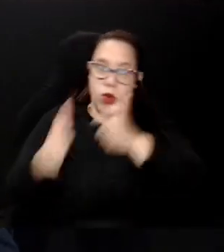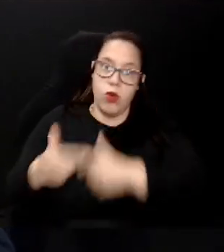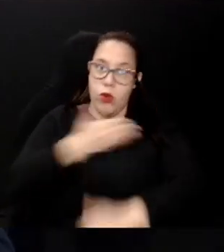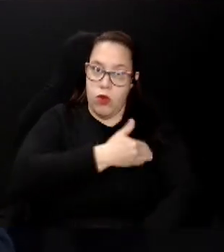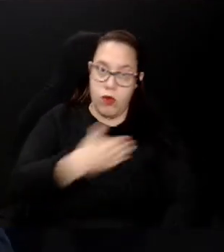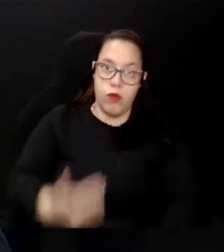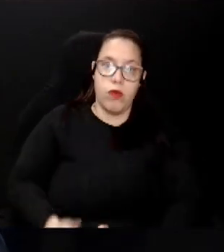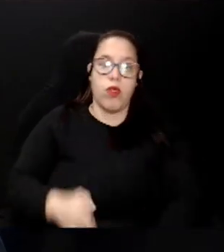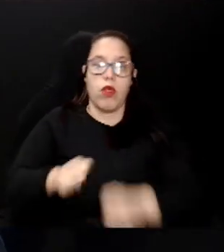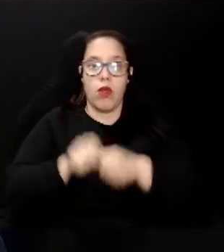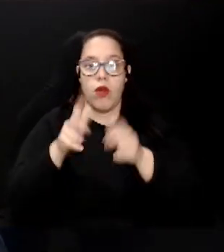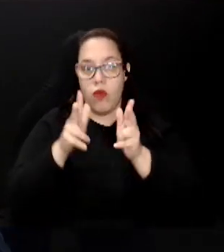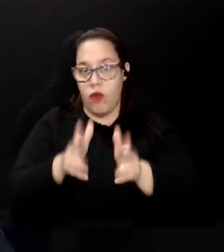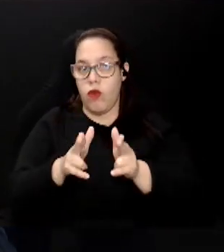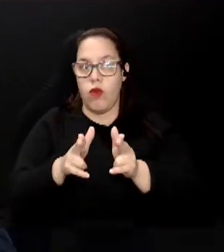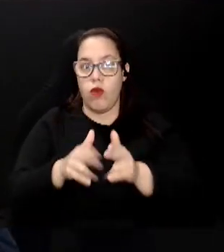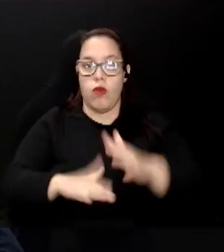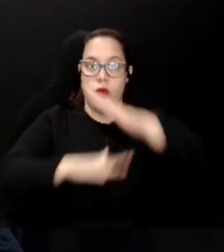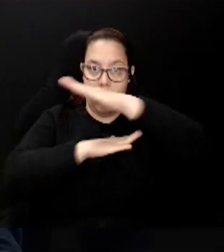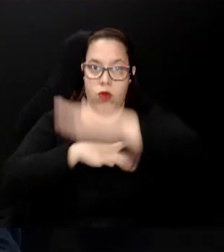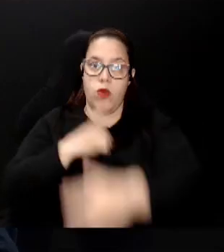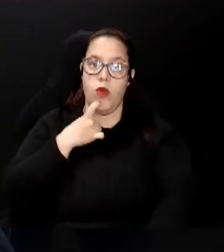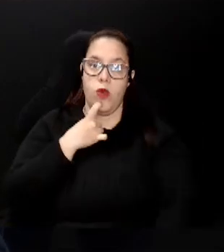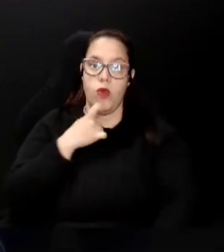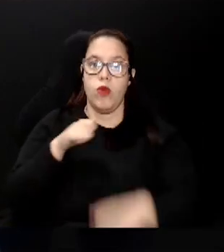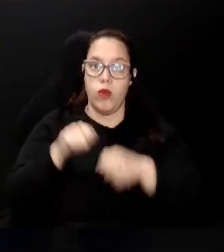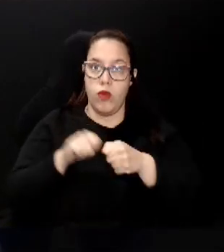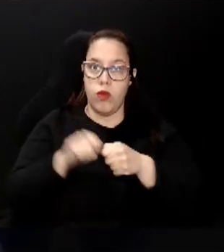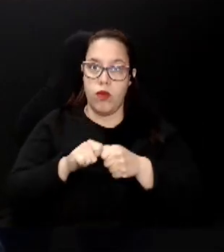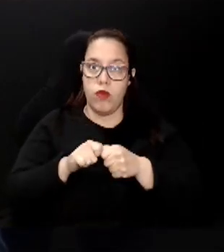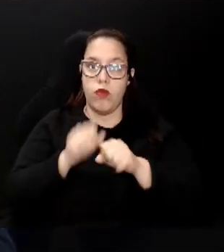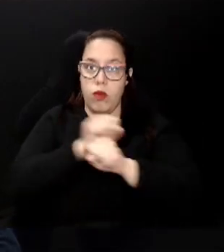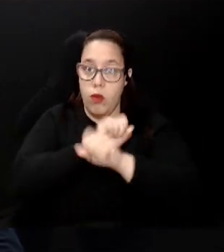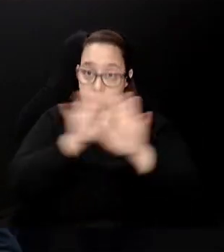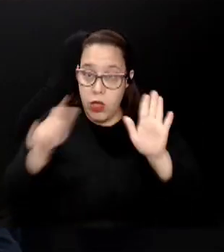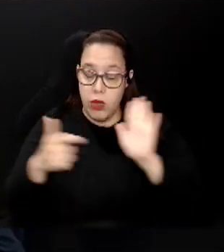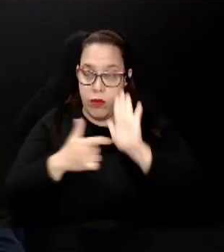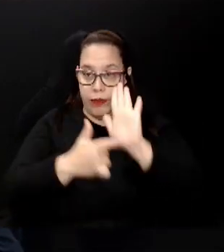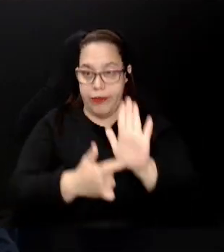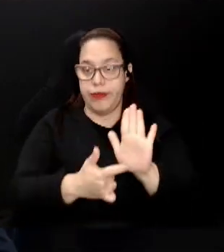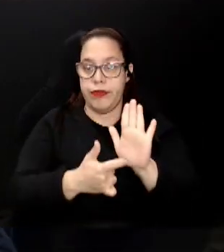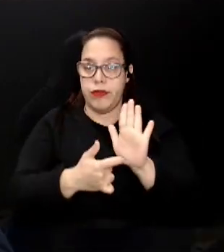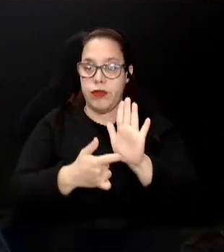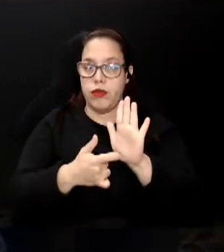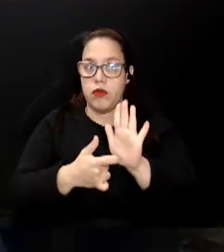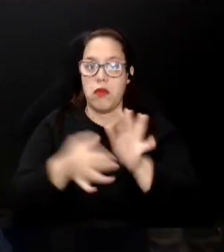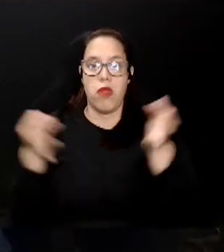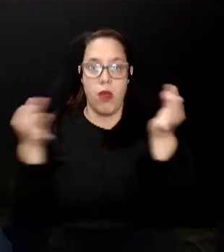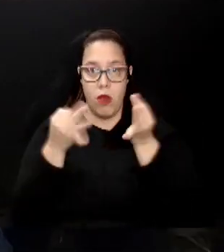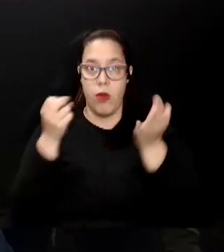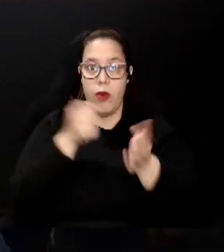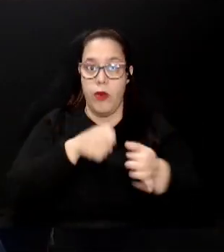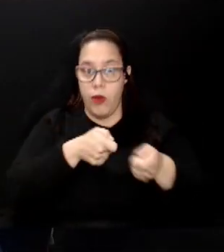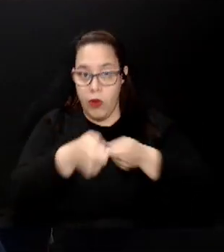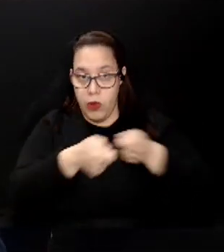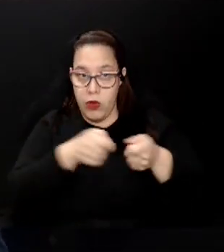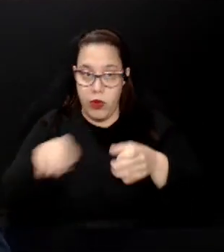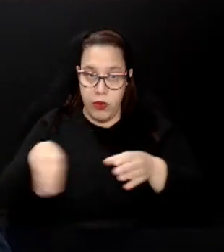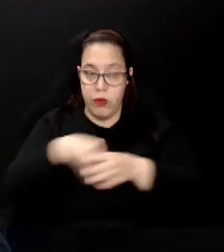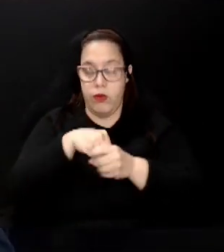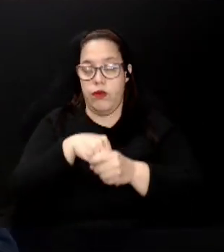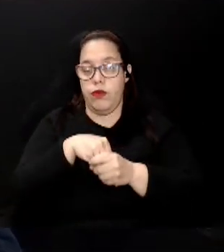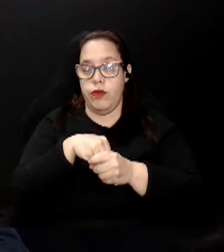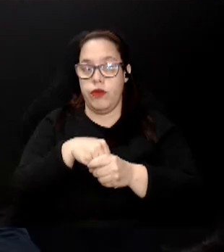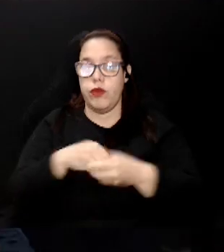também como a Câmara de Campinas fez, né, dando mais transparência, né, dando mais excelência nos controles internos. Então hoje a Central